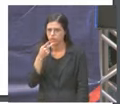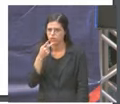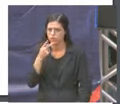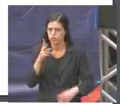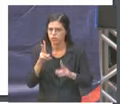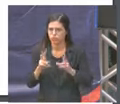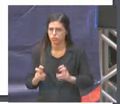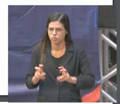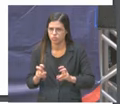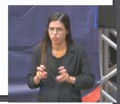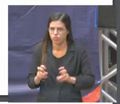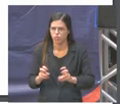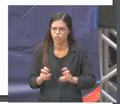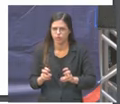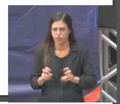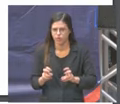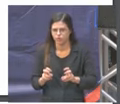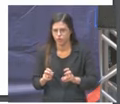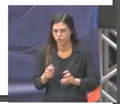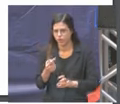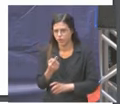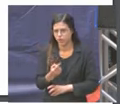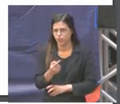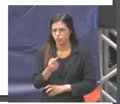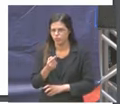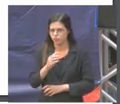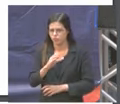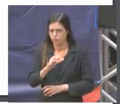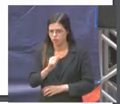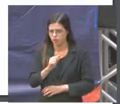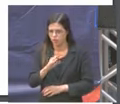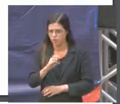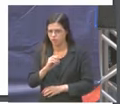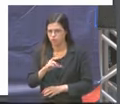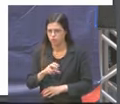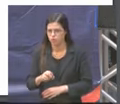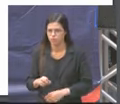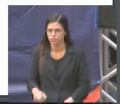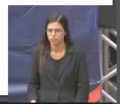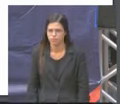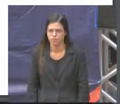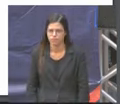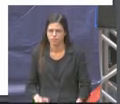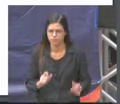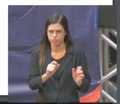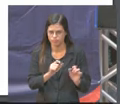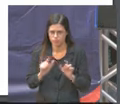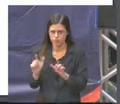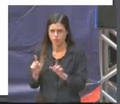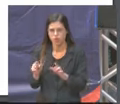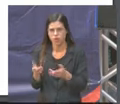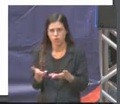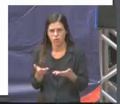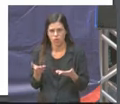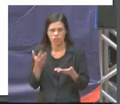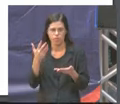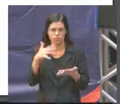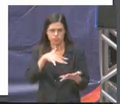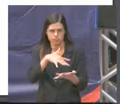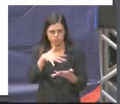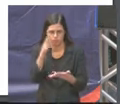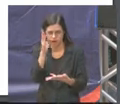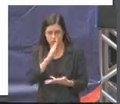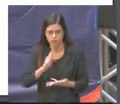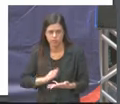equivalente, um crédito de carbono, uma tonelada de CO2 equivalente. Próximo. E aí eu quero trazer o Brasil, a grande potência